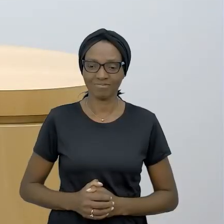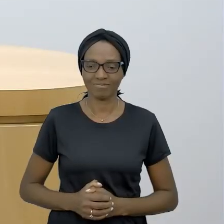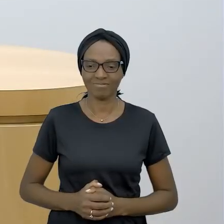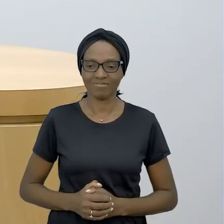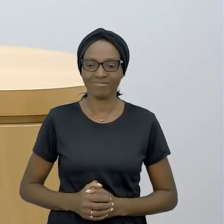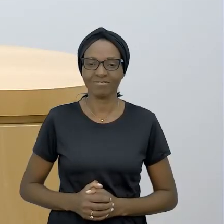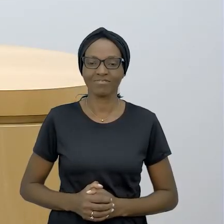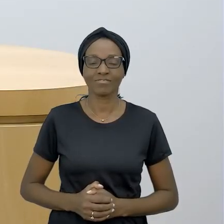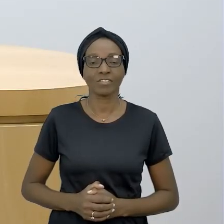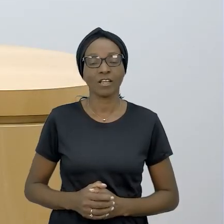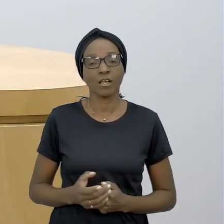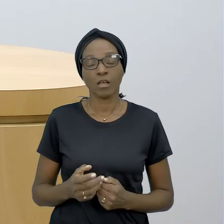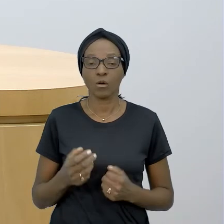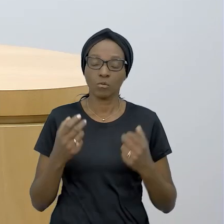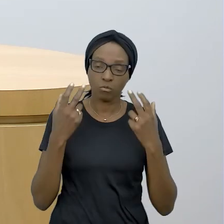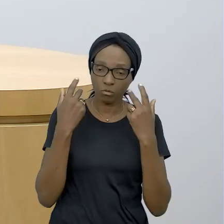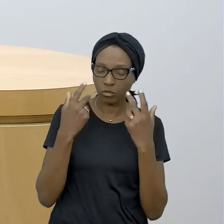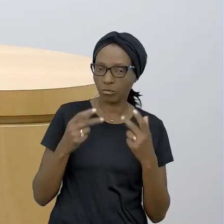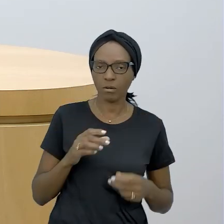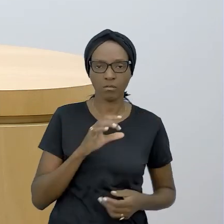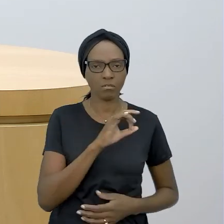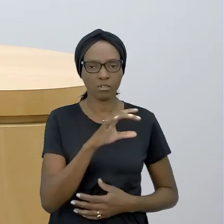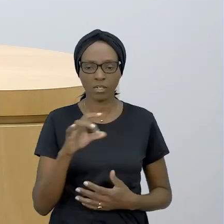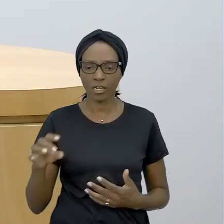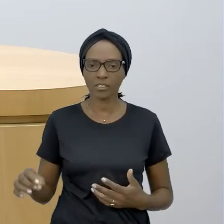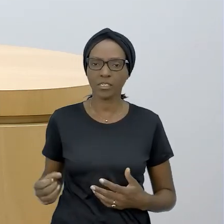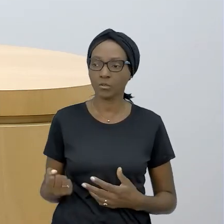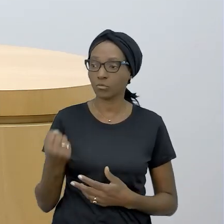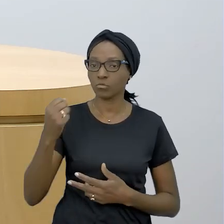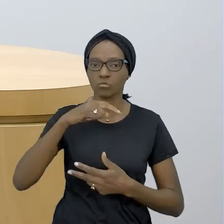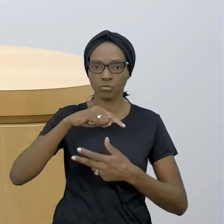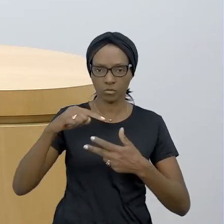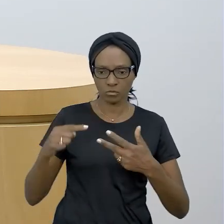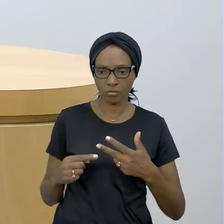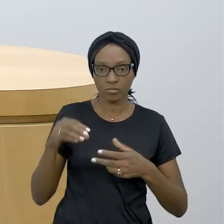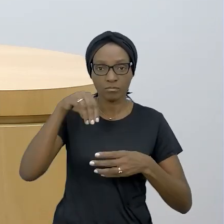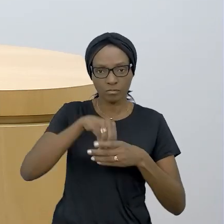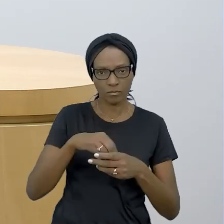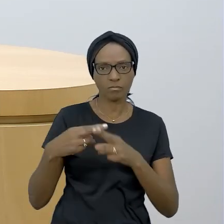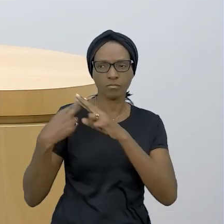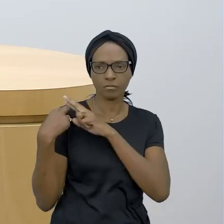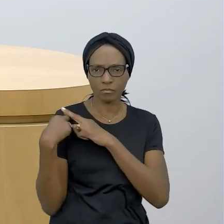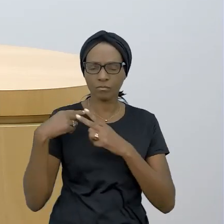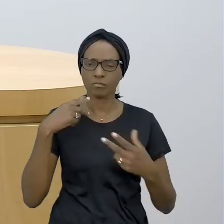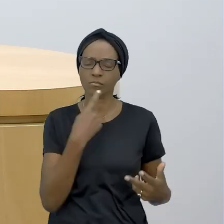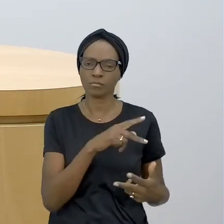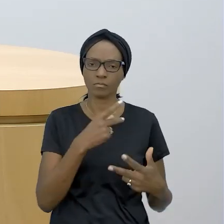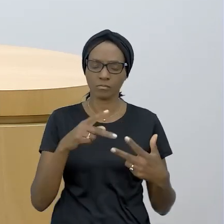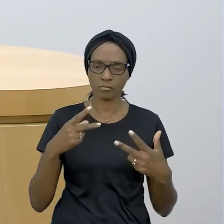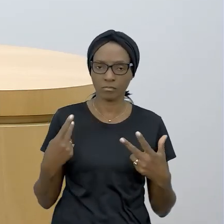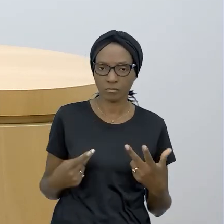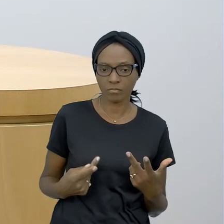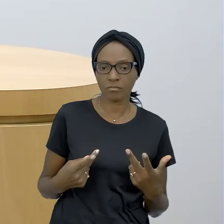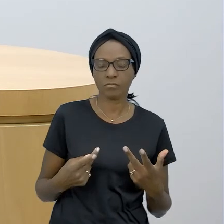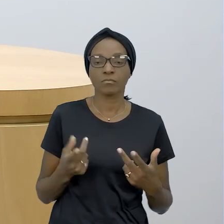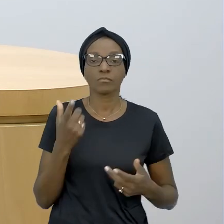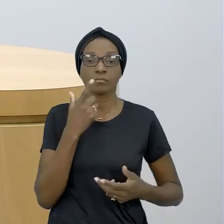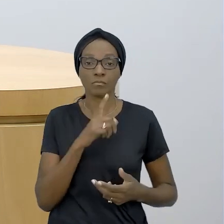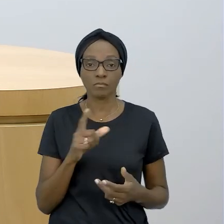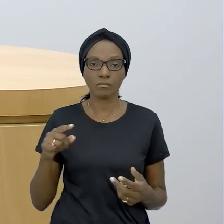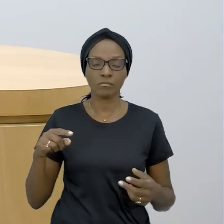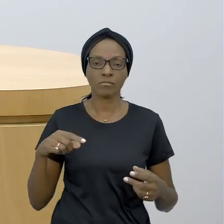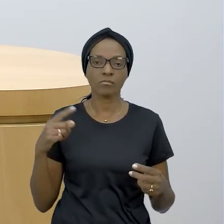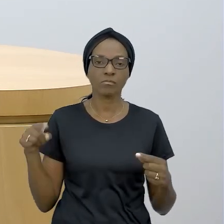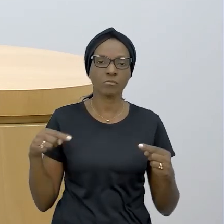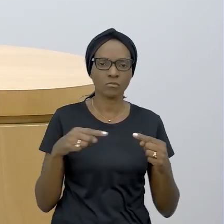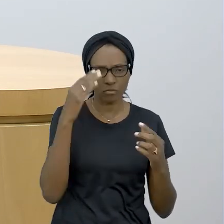De maneira geral, cada um desses poderes, dentro das suas responsabilidades e atribuições, para alcançar esses